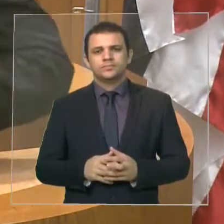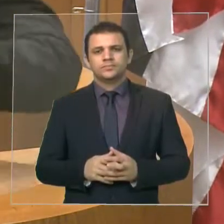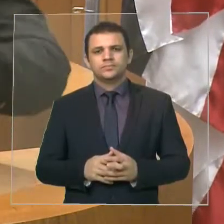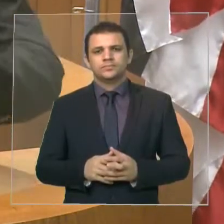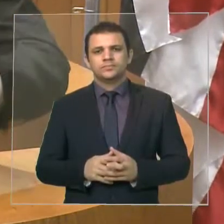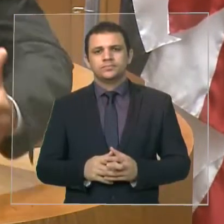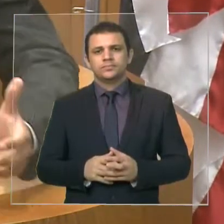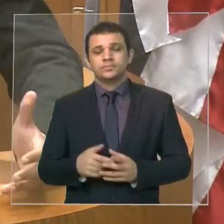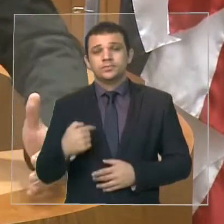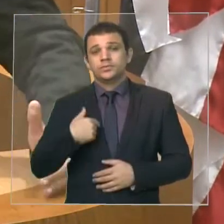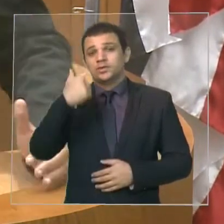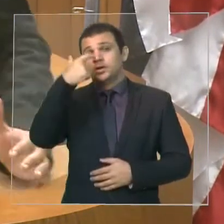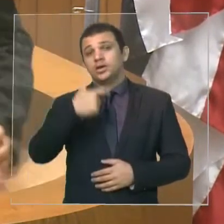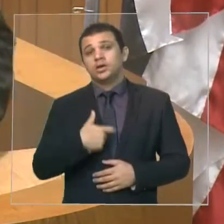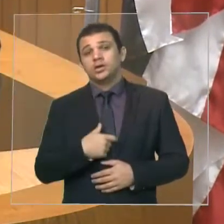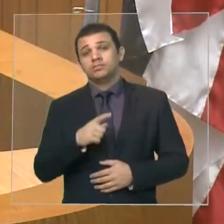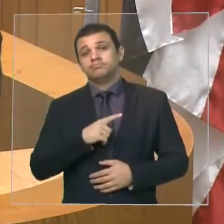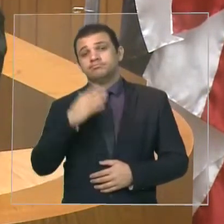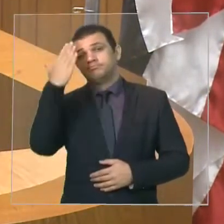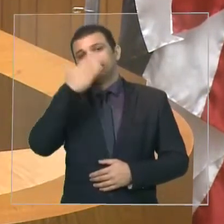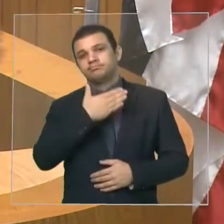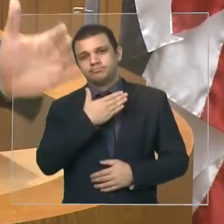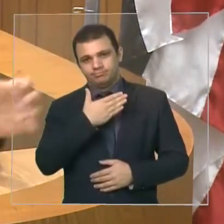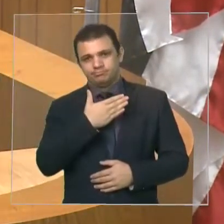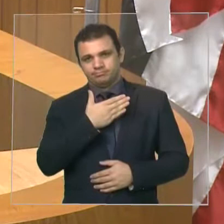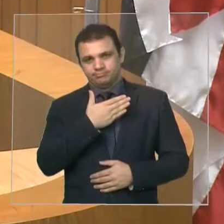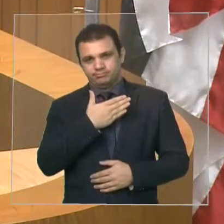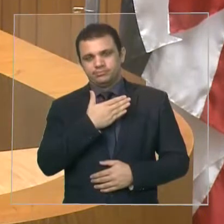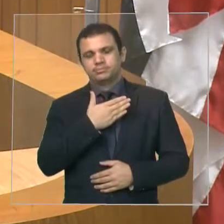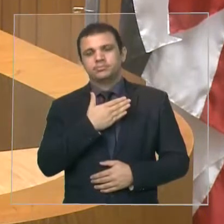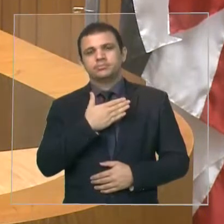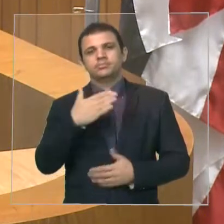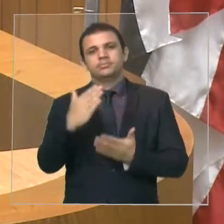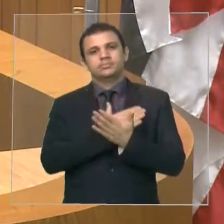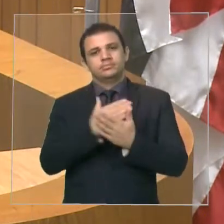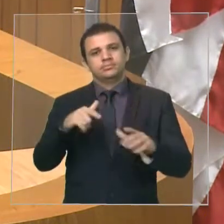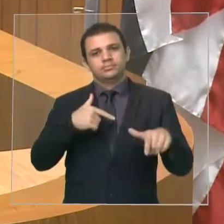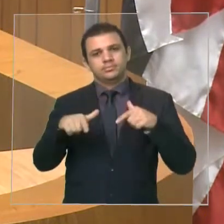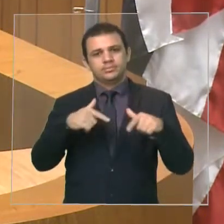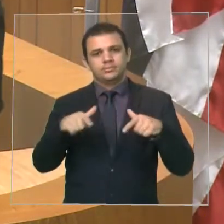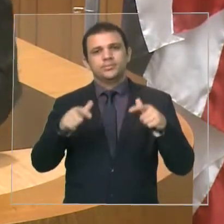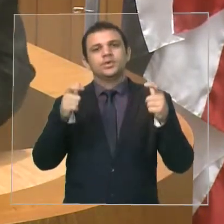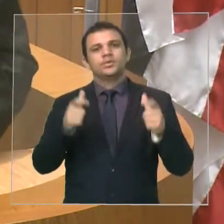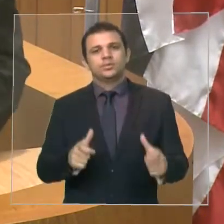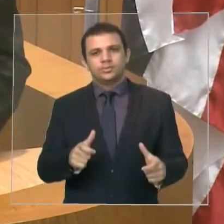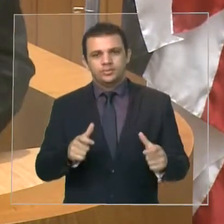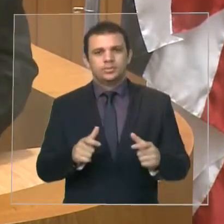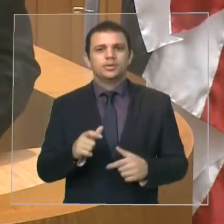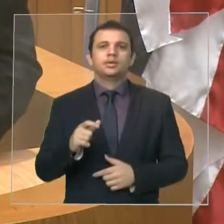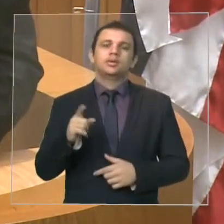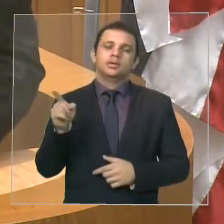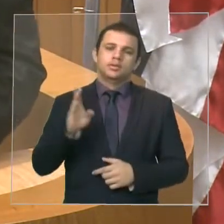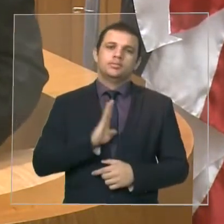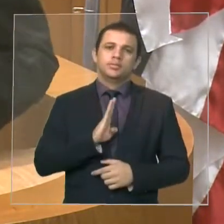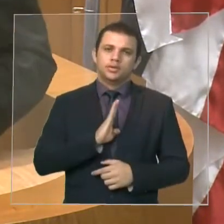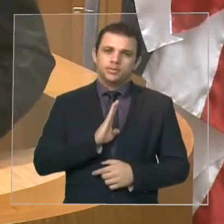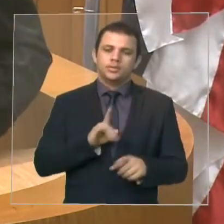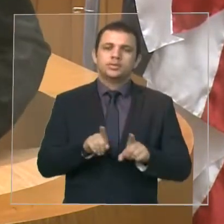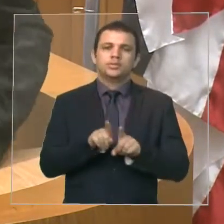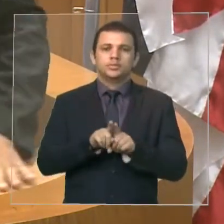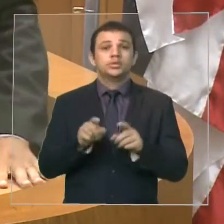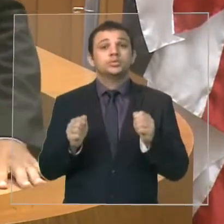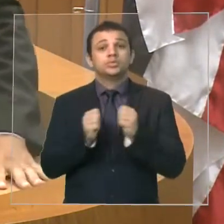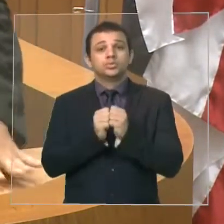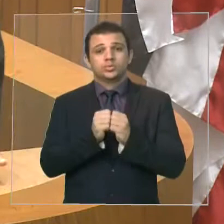uma prestação de contas a respeito do nosso trabalho na cidade de Bacabal, inclusive junto com o senador João Alberto. E quando